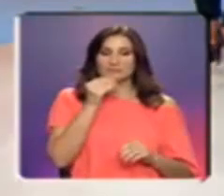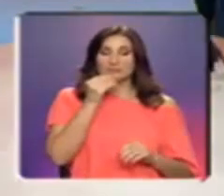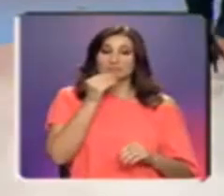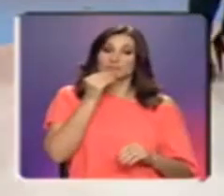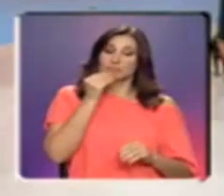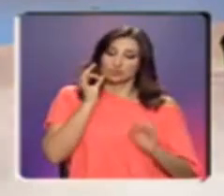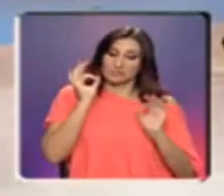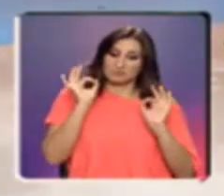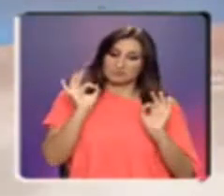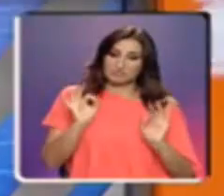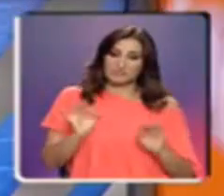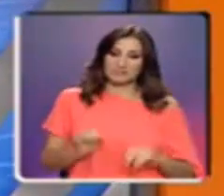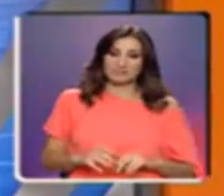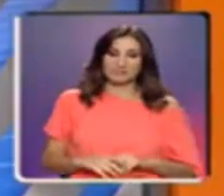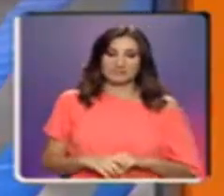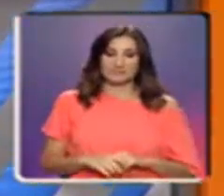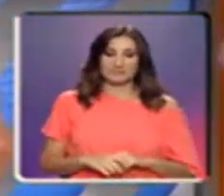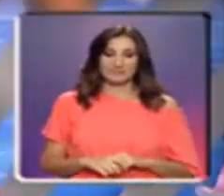Sim.